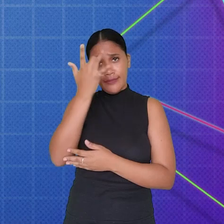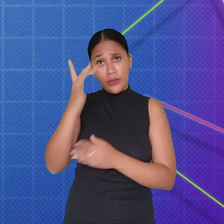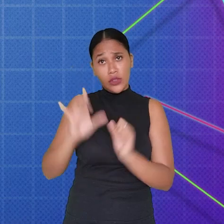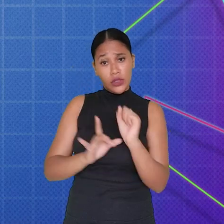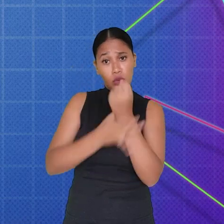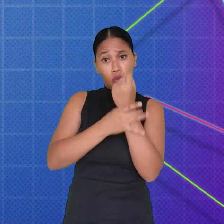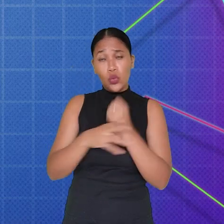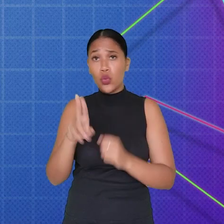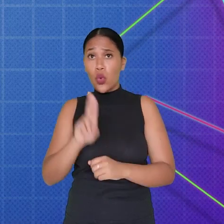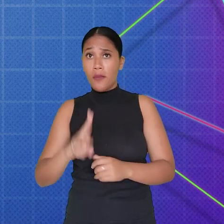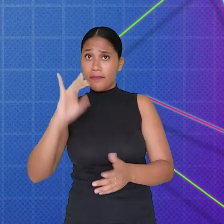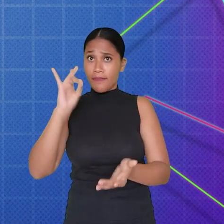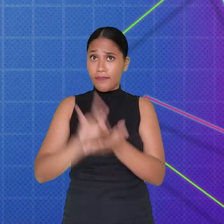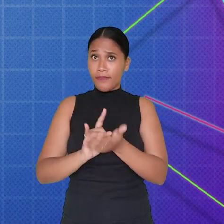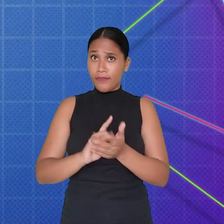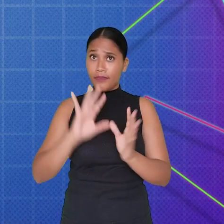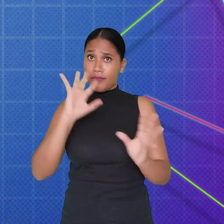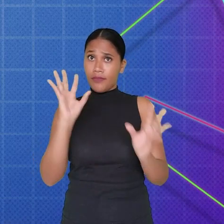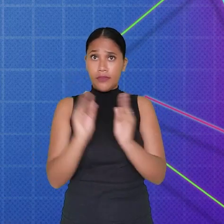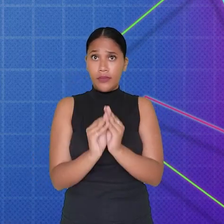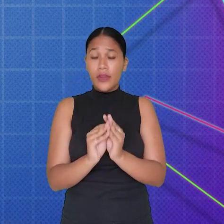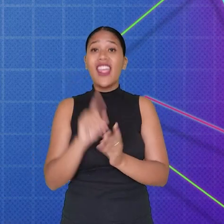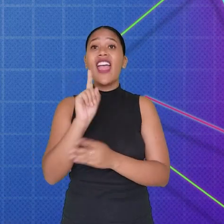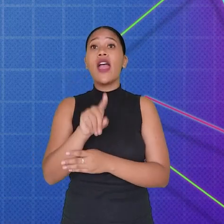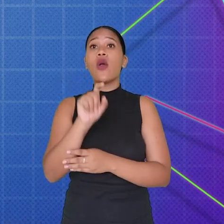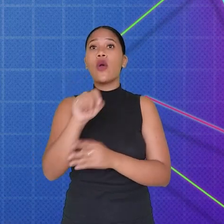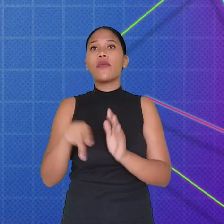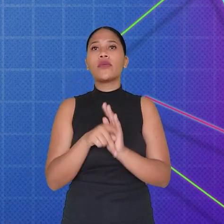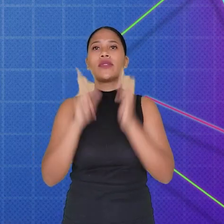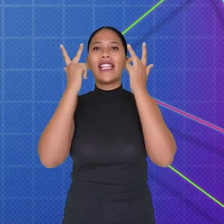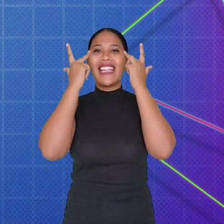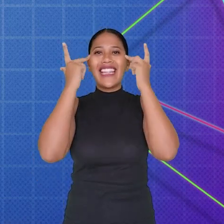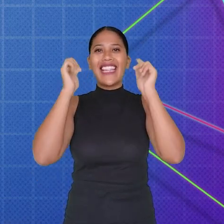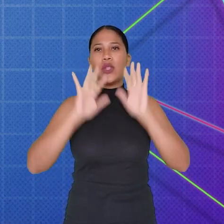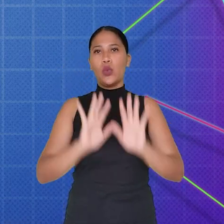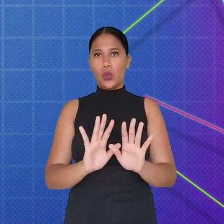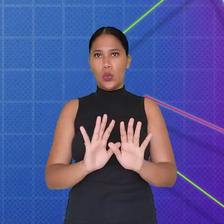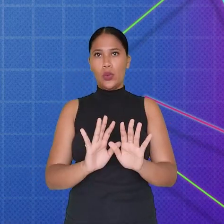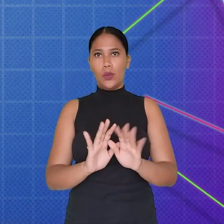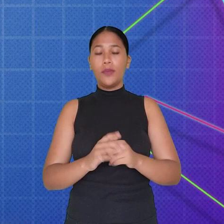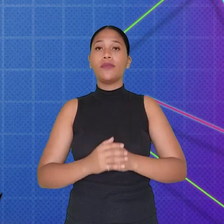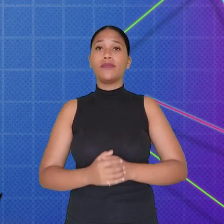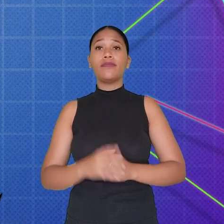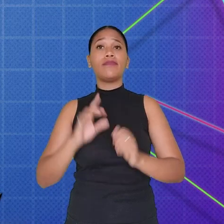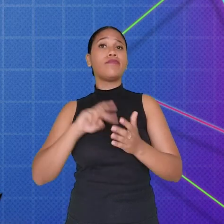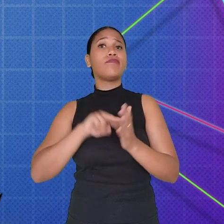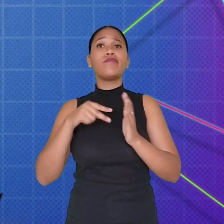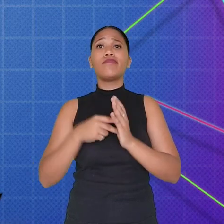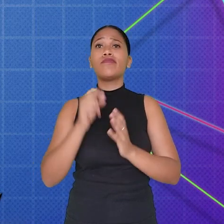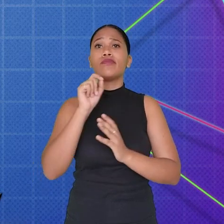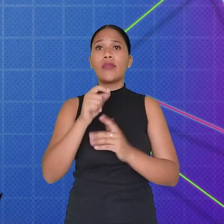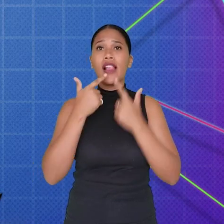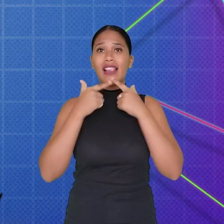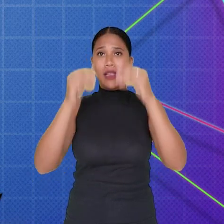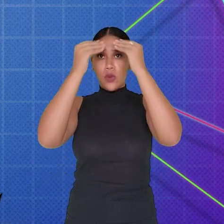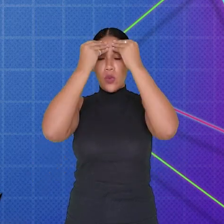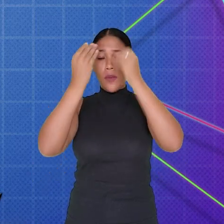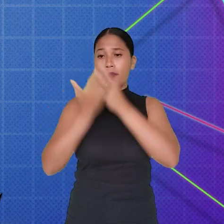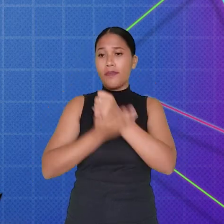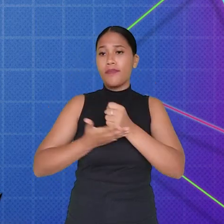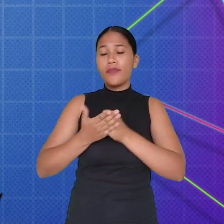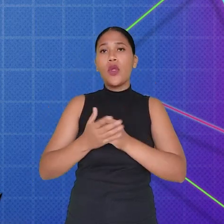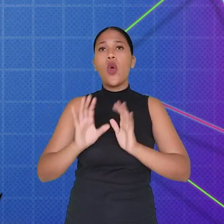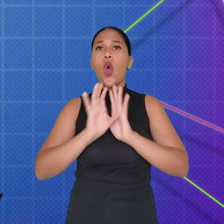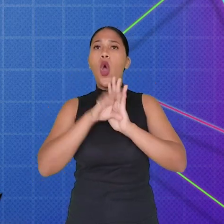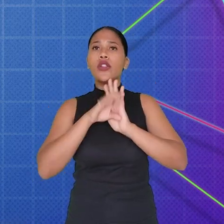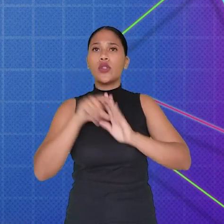uso e segurança, o que realmente define C# é sua natureza orientada a objetos. Isso significa que a linguagem está baseada em